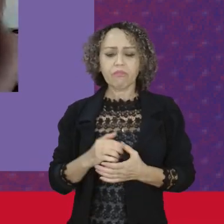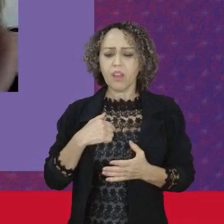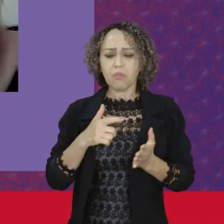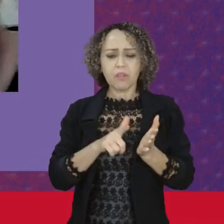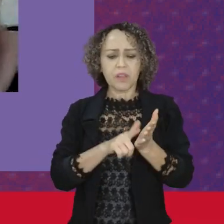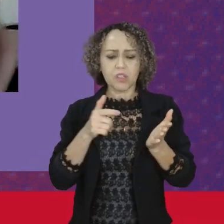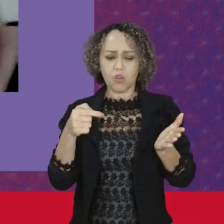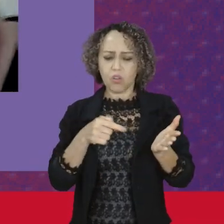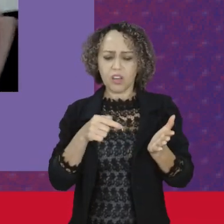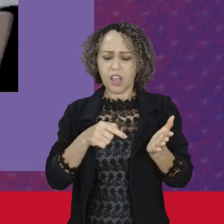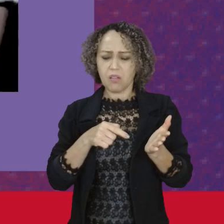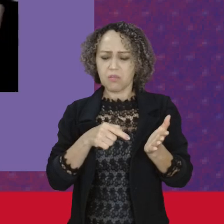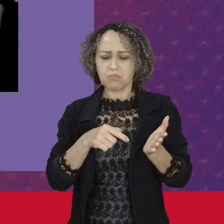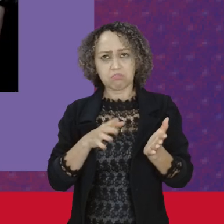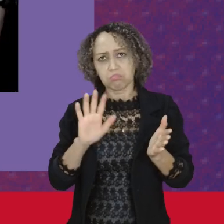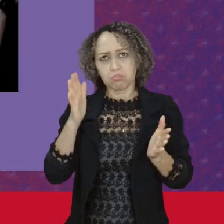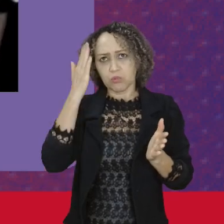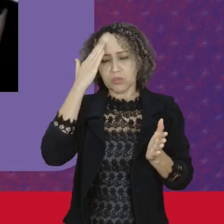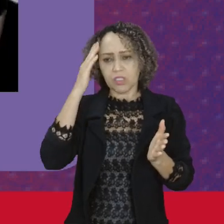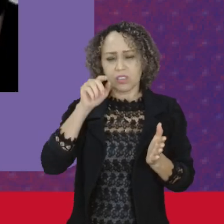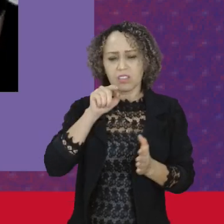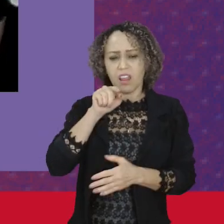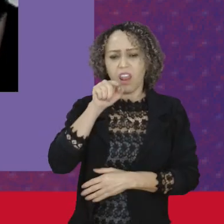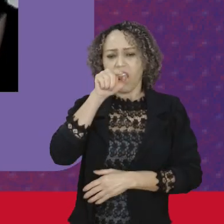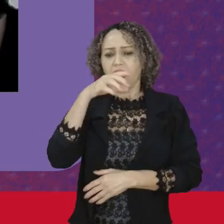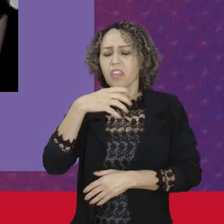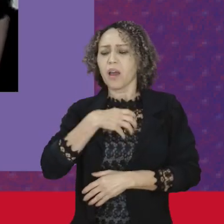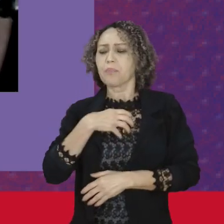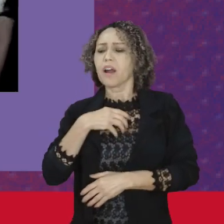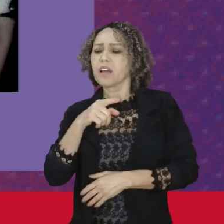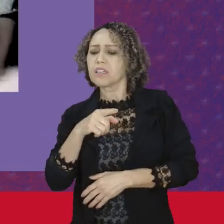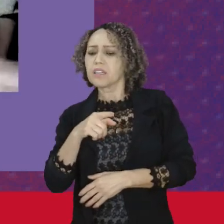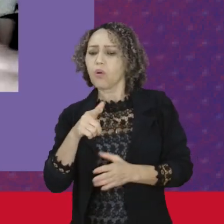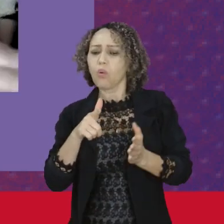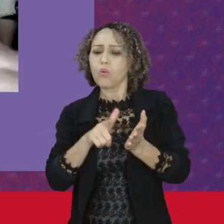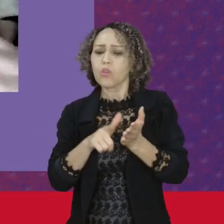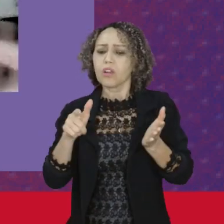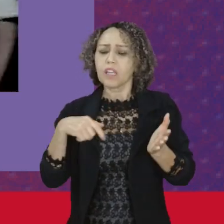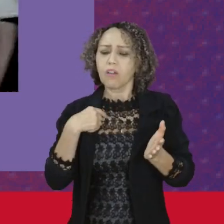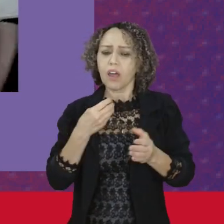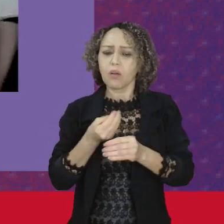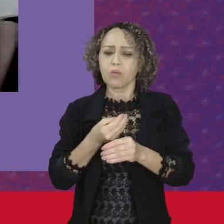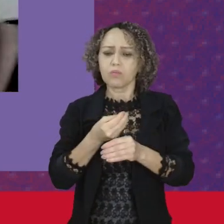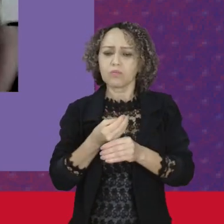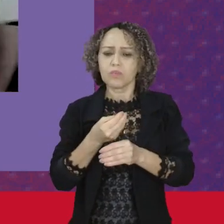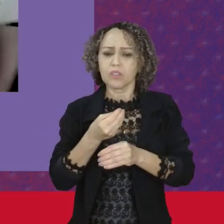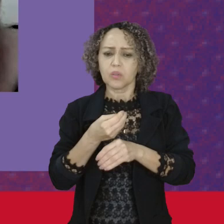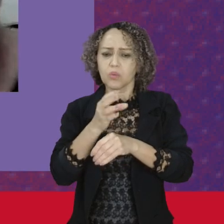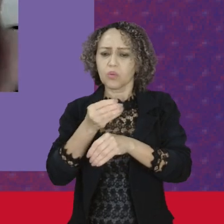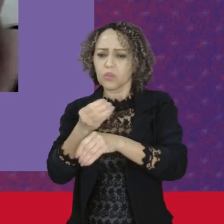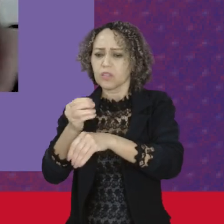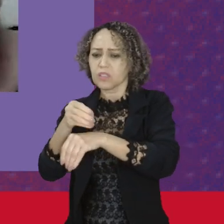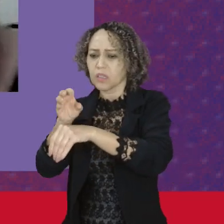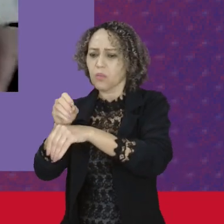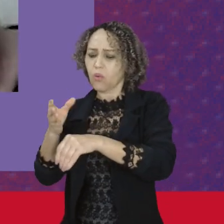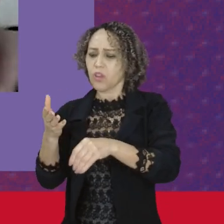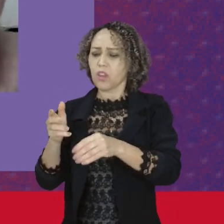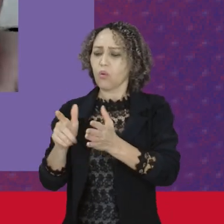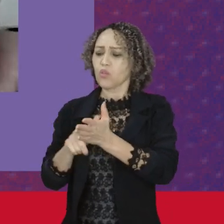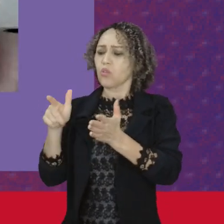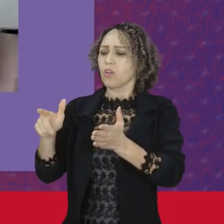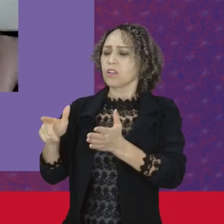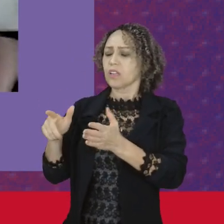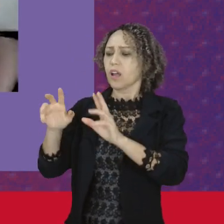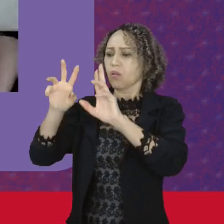informação, por exemplo, na Bahia, a gente distribuía o jornal Brasil Mulher, mas eu não sei se não se criaram